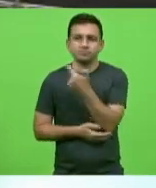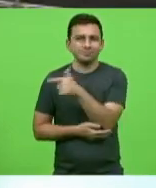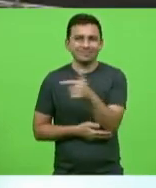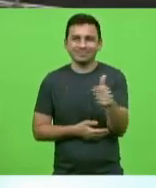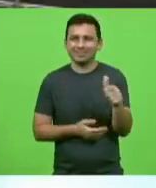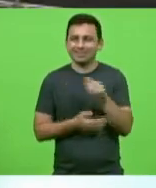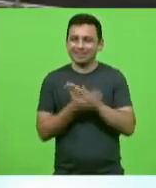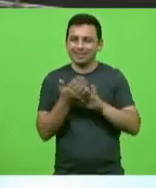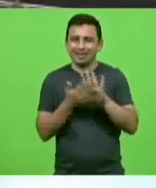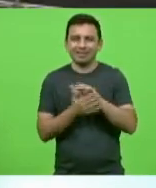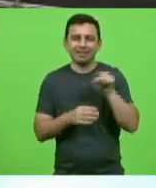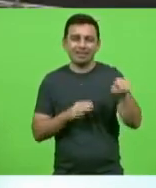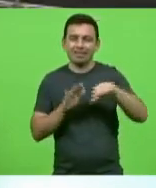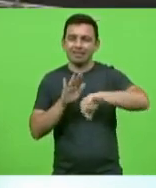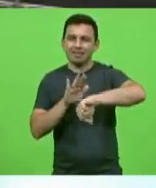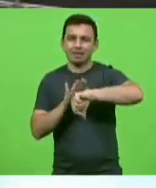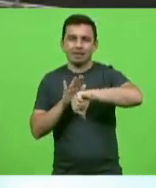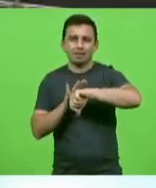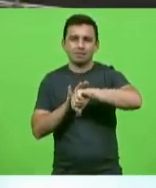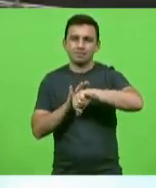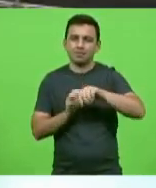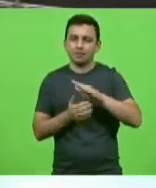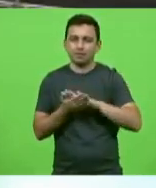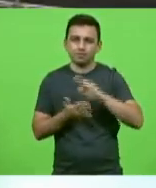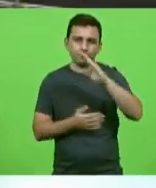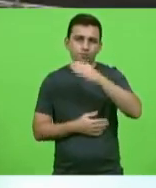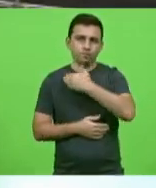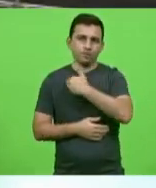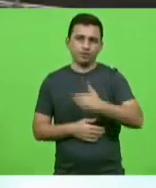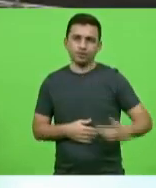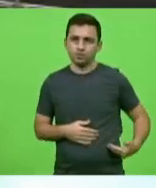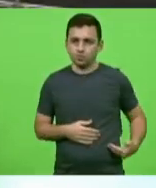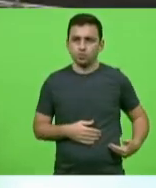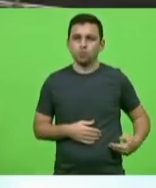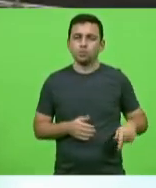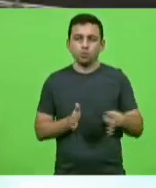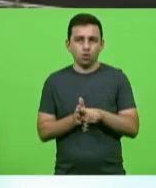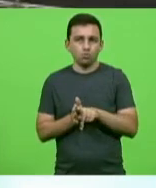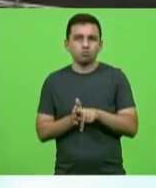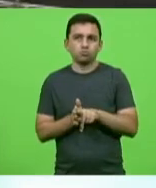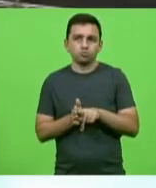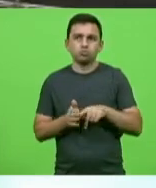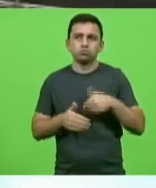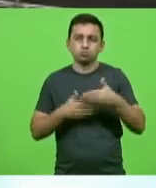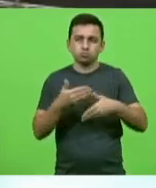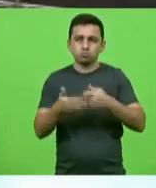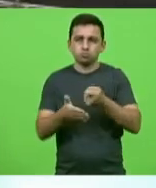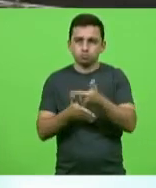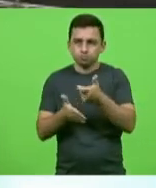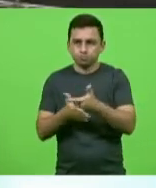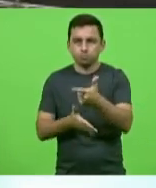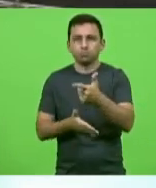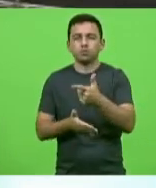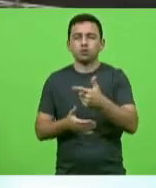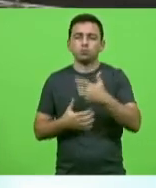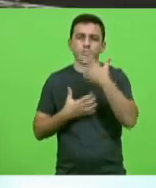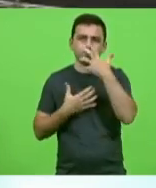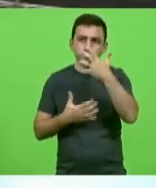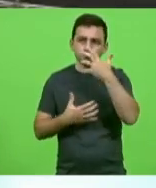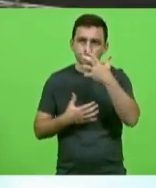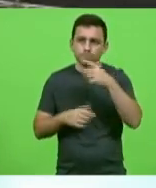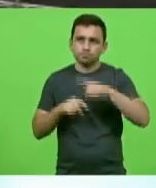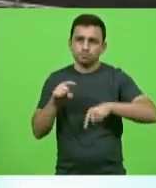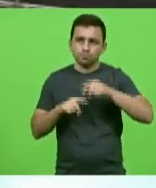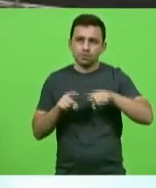existência de indícios de crime do governo fechar do Governador no processo de aquisição dos tratores documento assinado